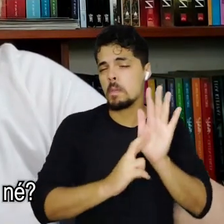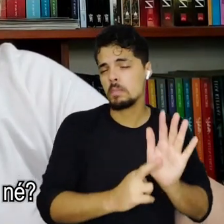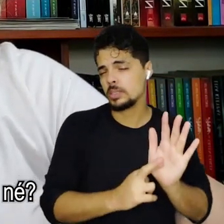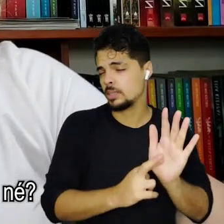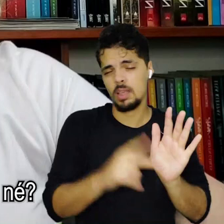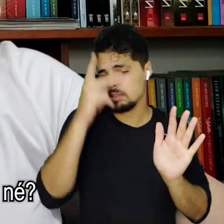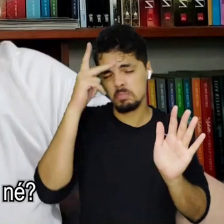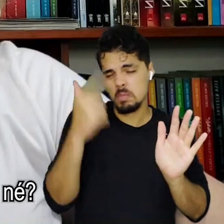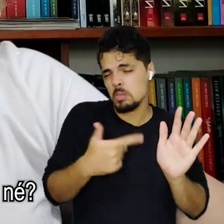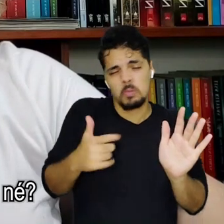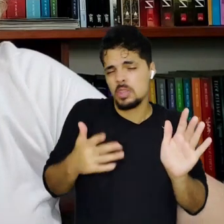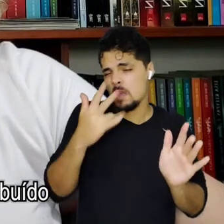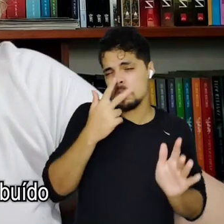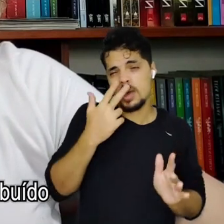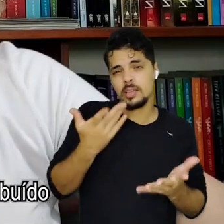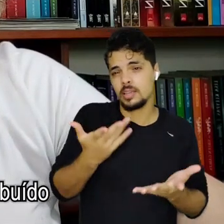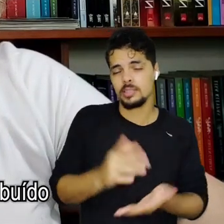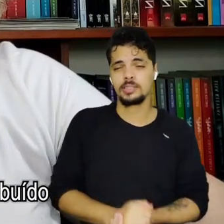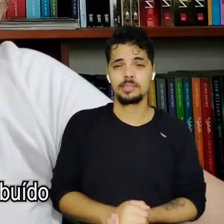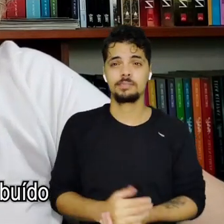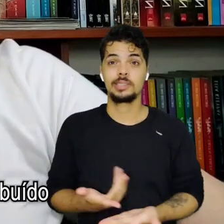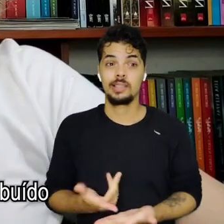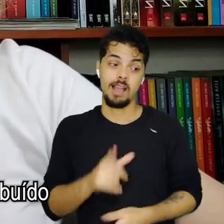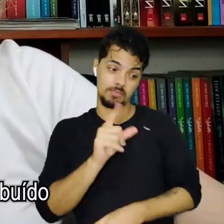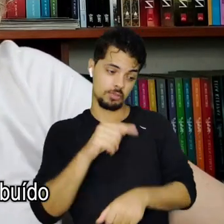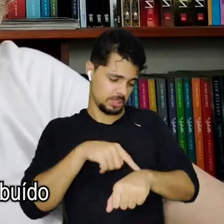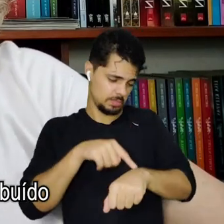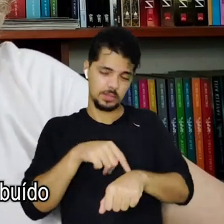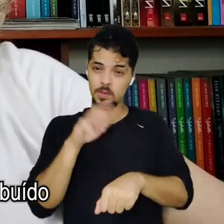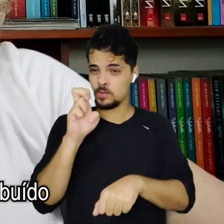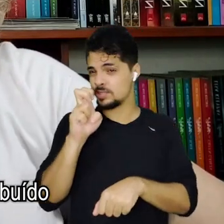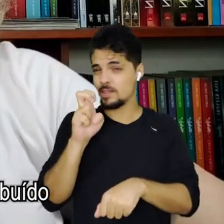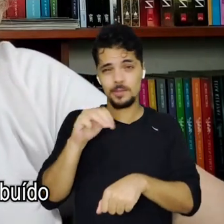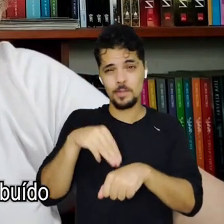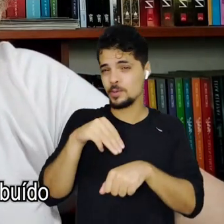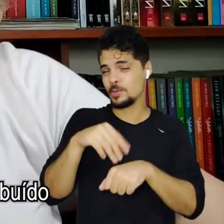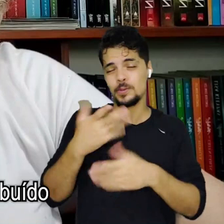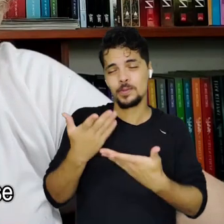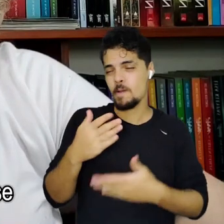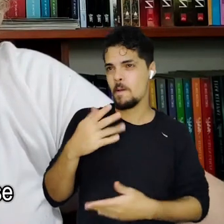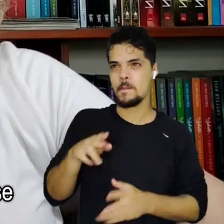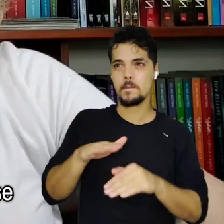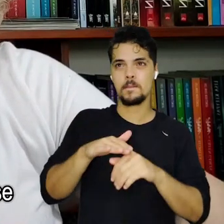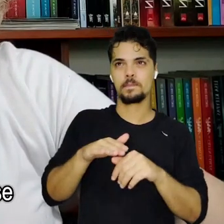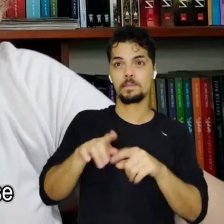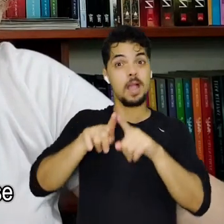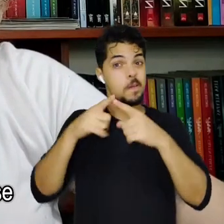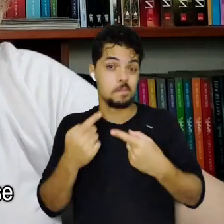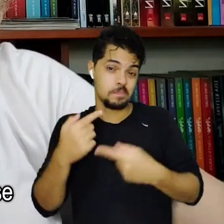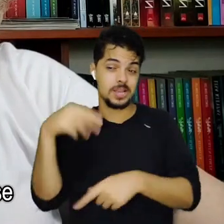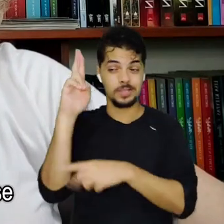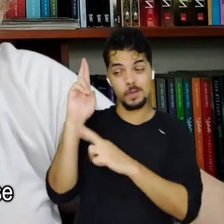independência. É curtinho, né? Só 5 minutos, mas eu espero que tenha contribuído e que